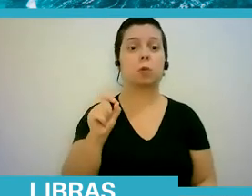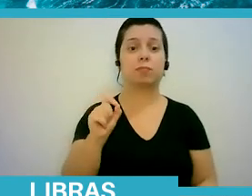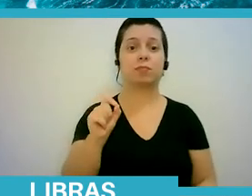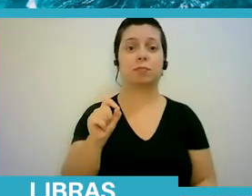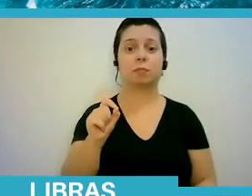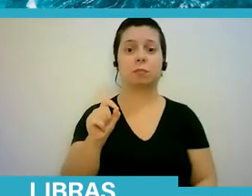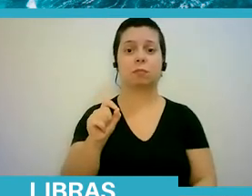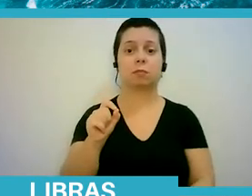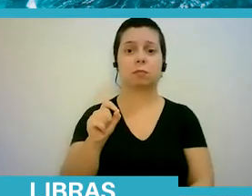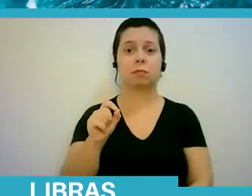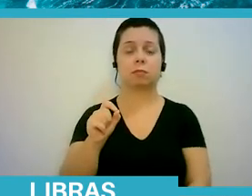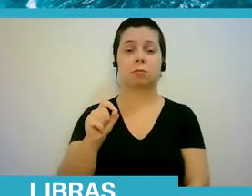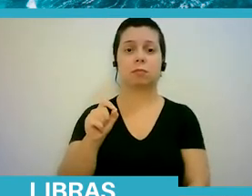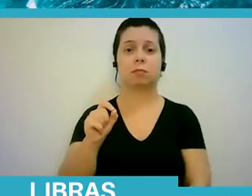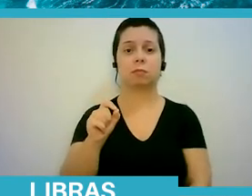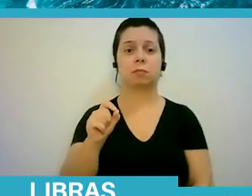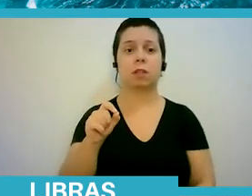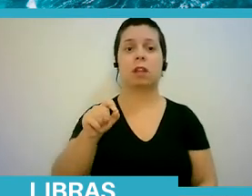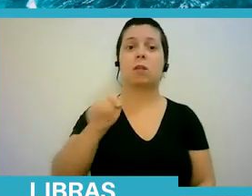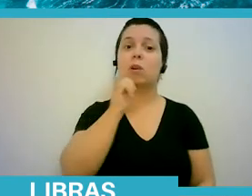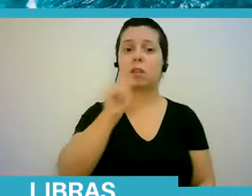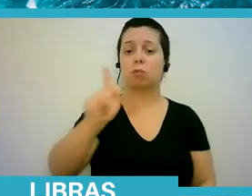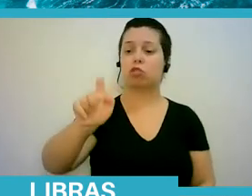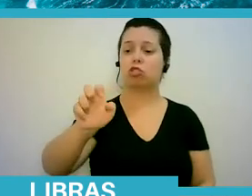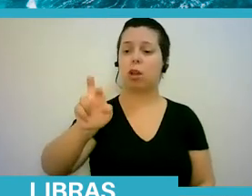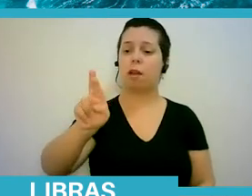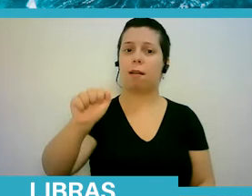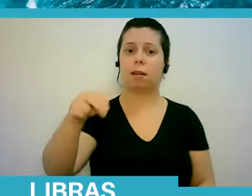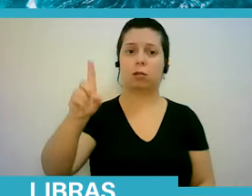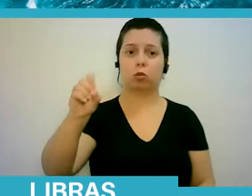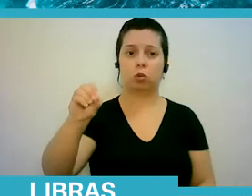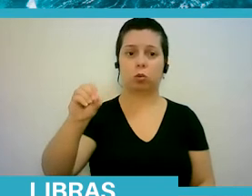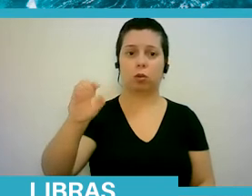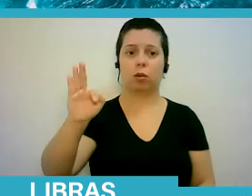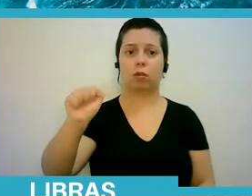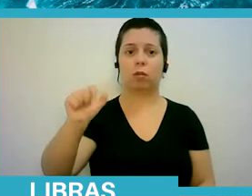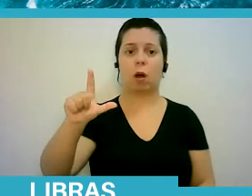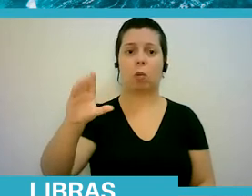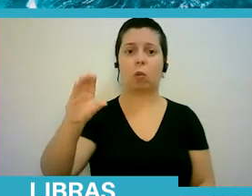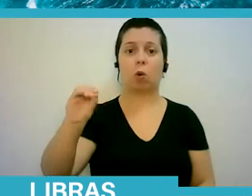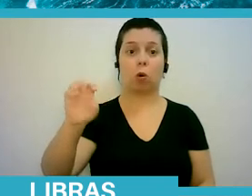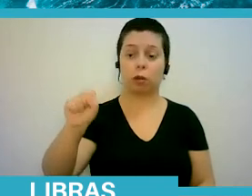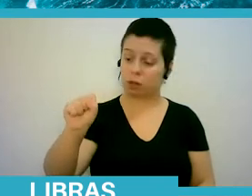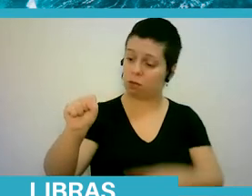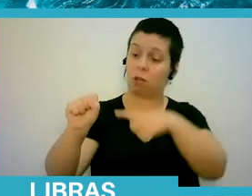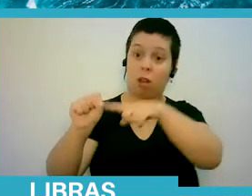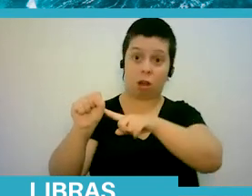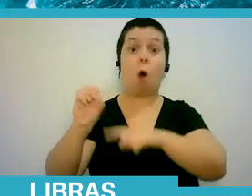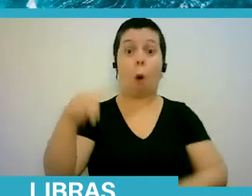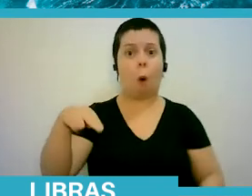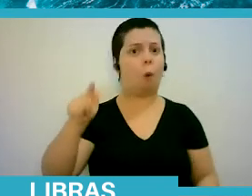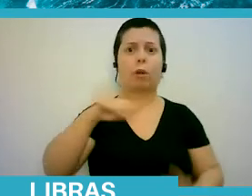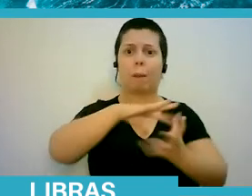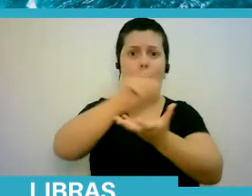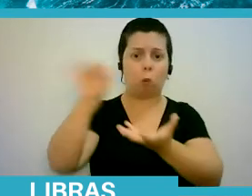de Gerando Falcões, uma ONG aí mundialmente conhecida, muito legal, que ela foi criada, concebida e é